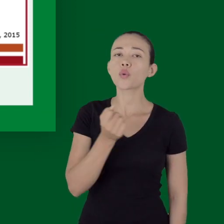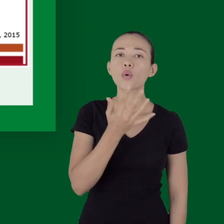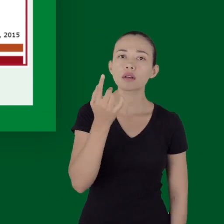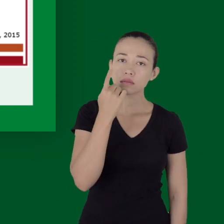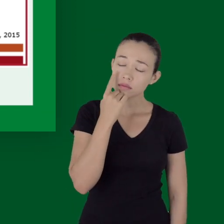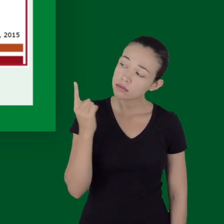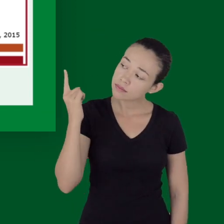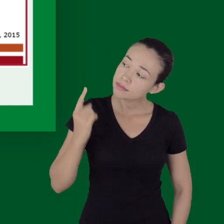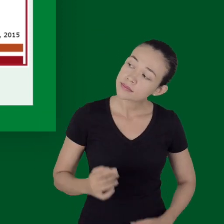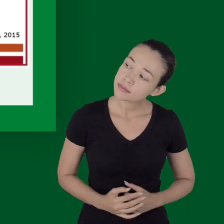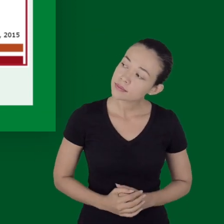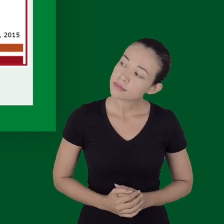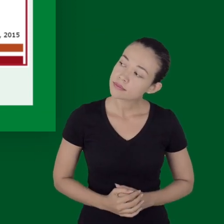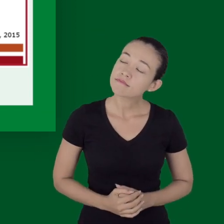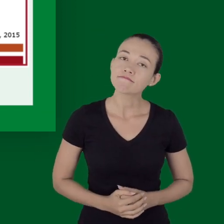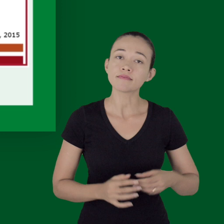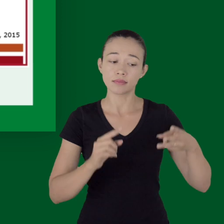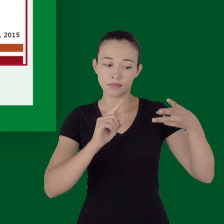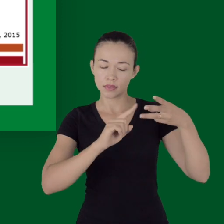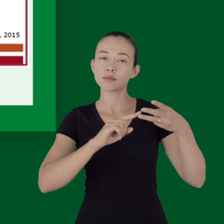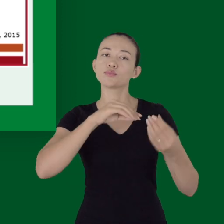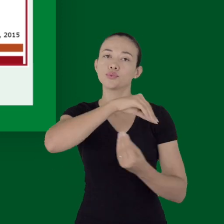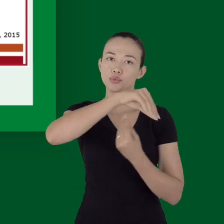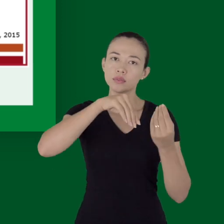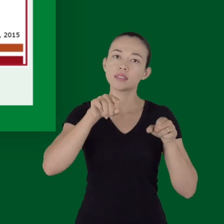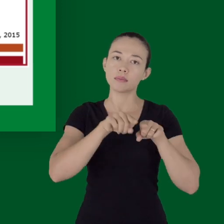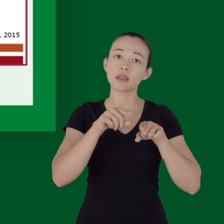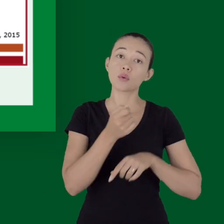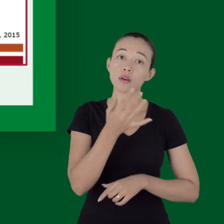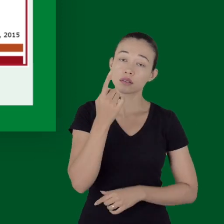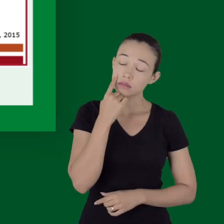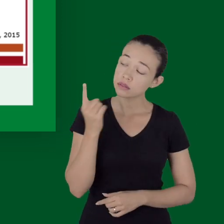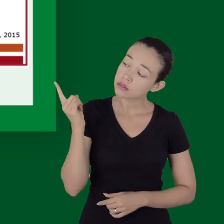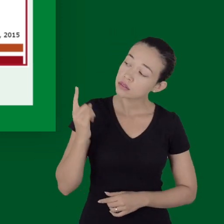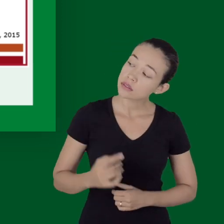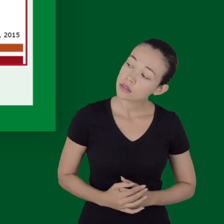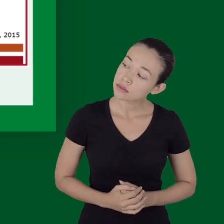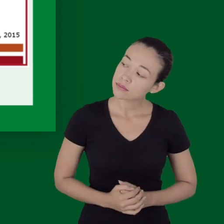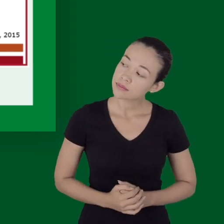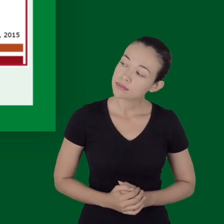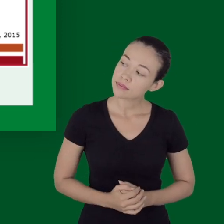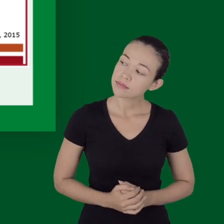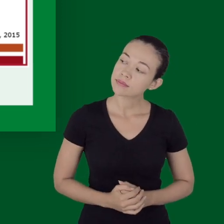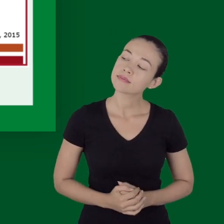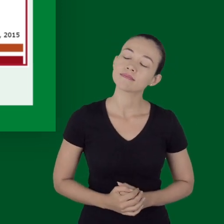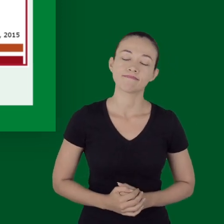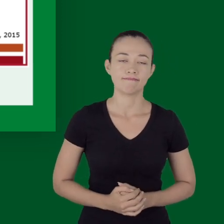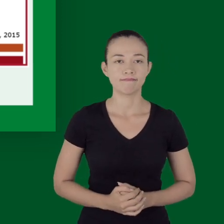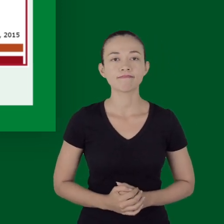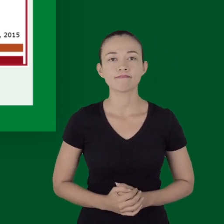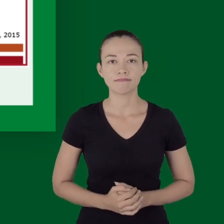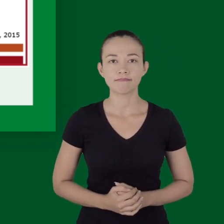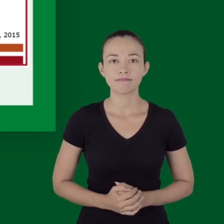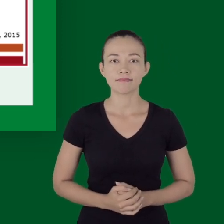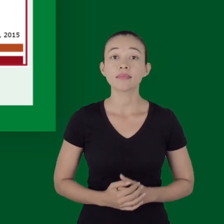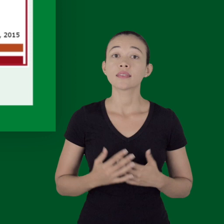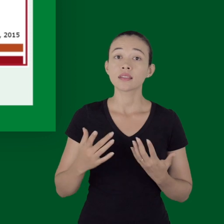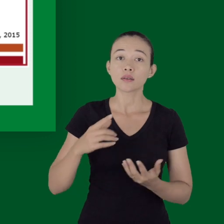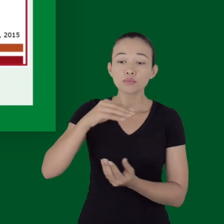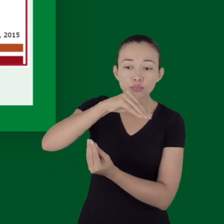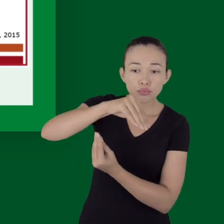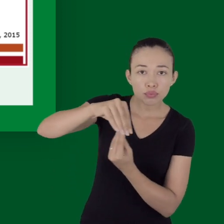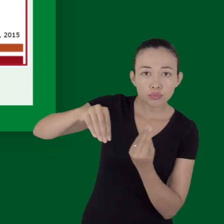é 5 ampolas em 200 ml, no soro glicosado ou no soro fisiológico, e a adrenalina dilui 10 ampolas em 90